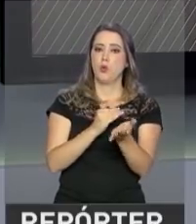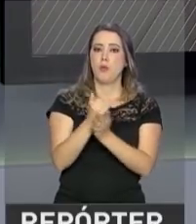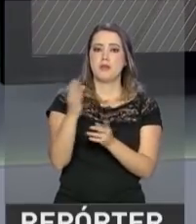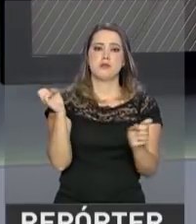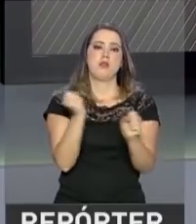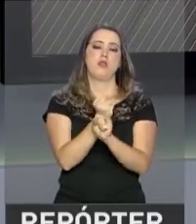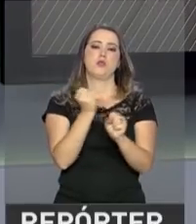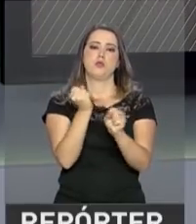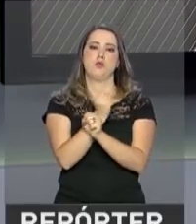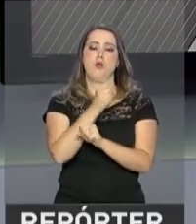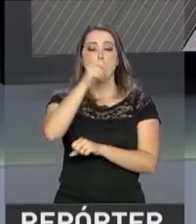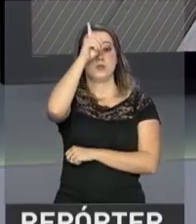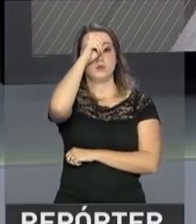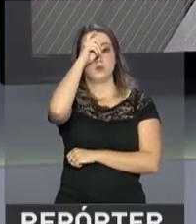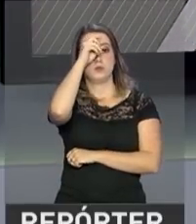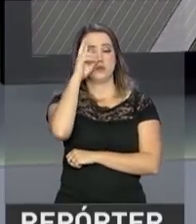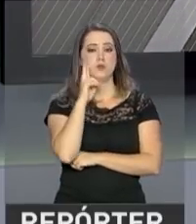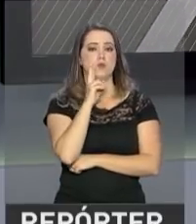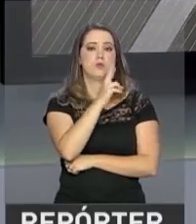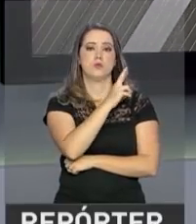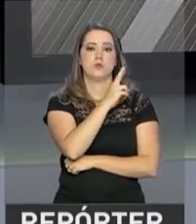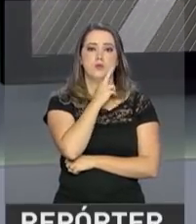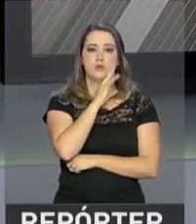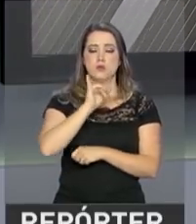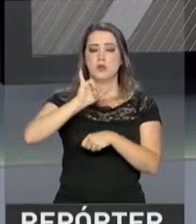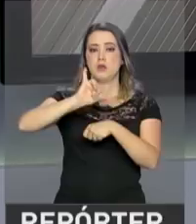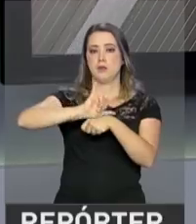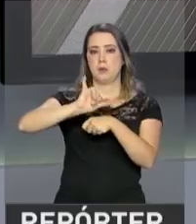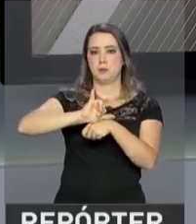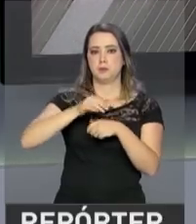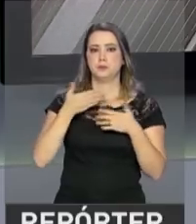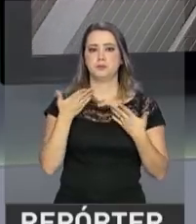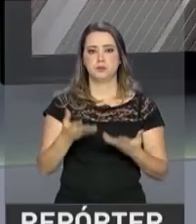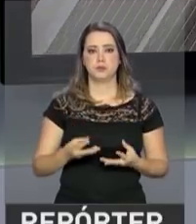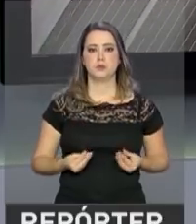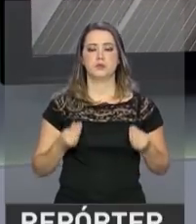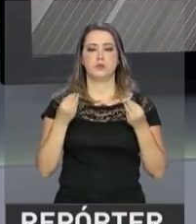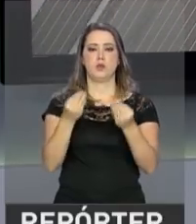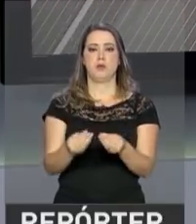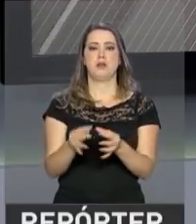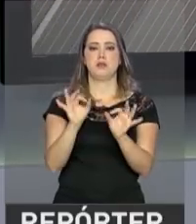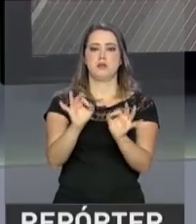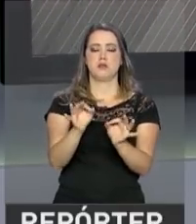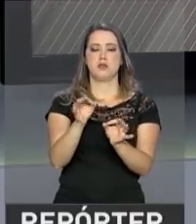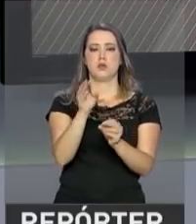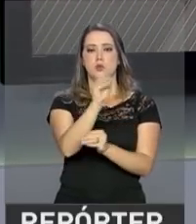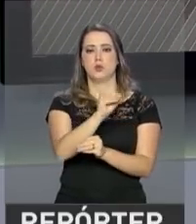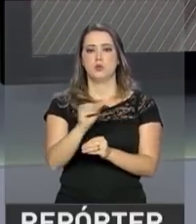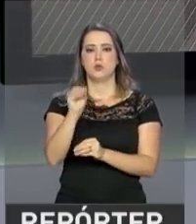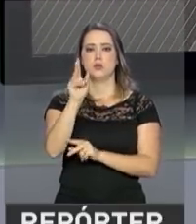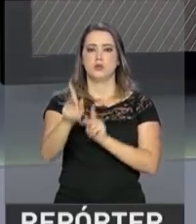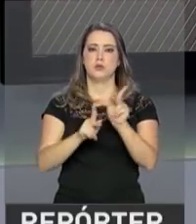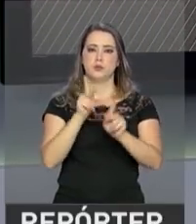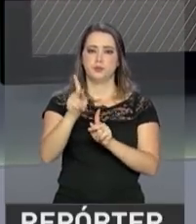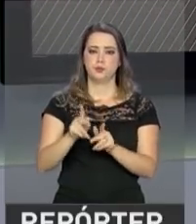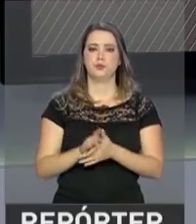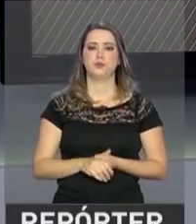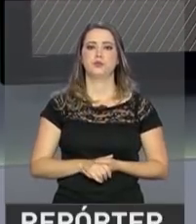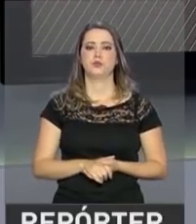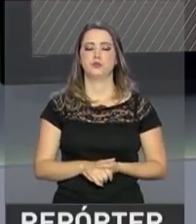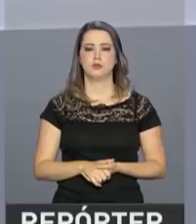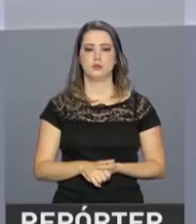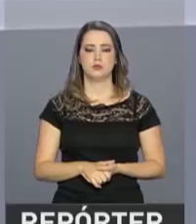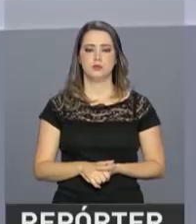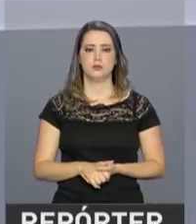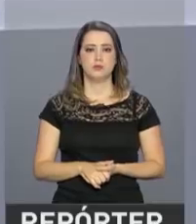imediato de obras do hospital geral de roraima em boa vista para garantir o atendimento adequado na região